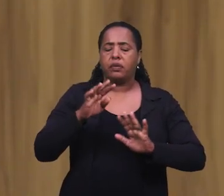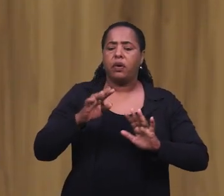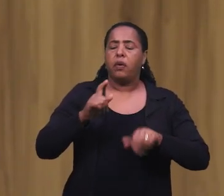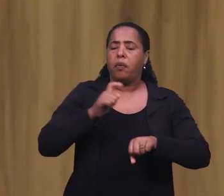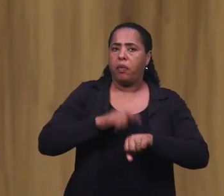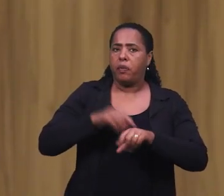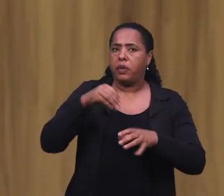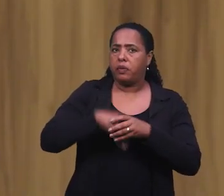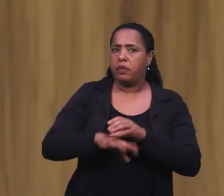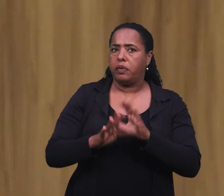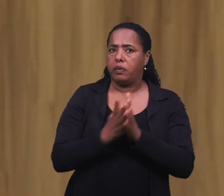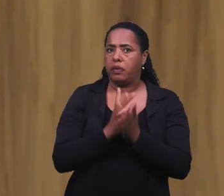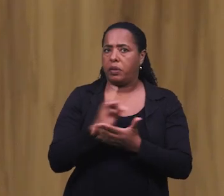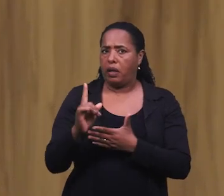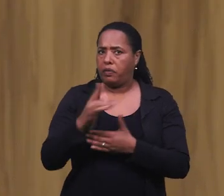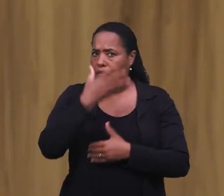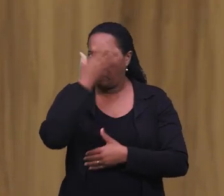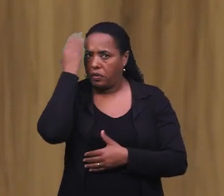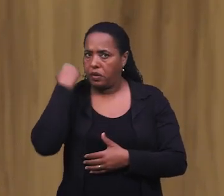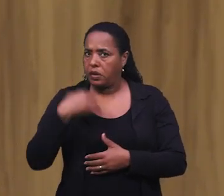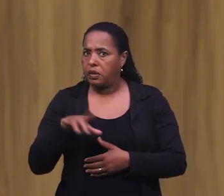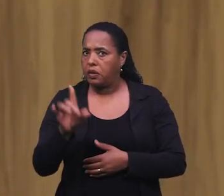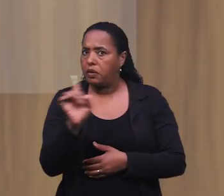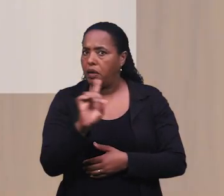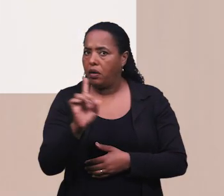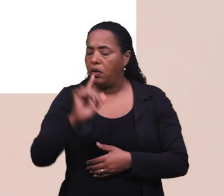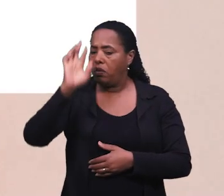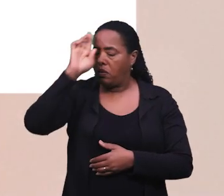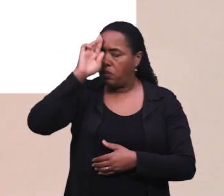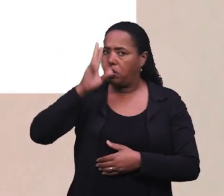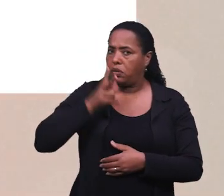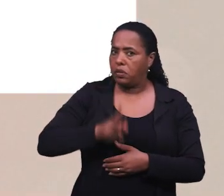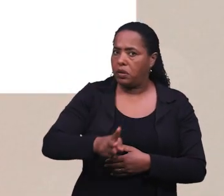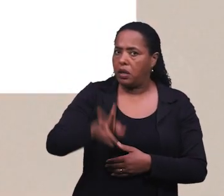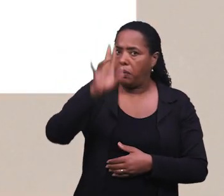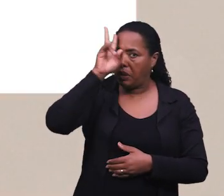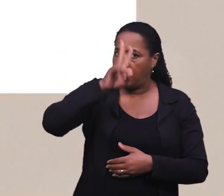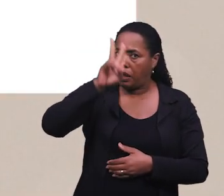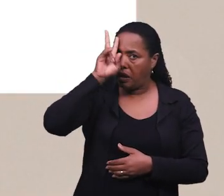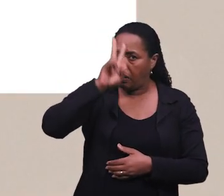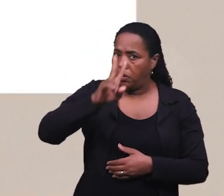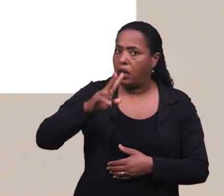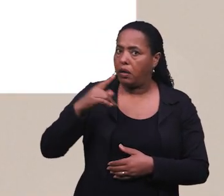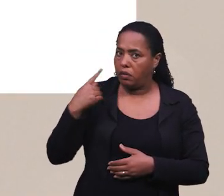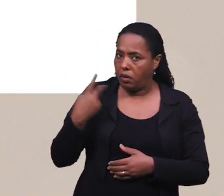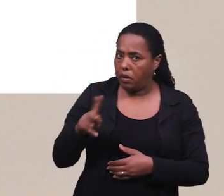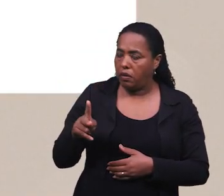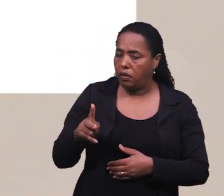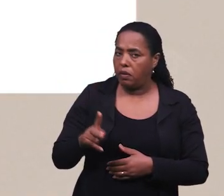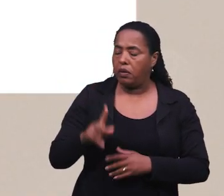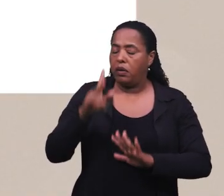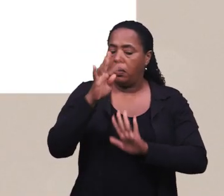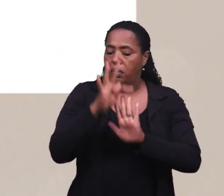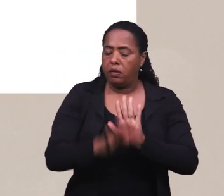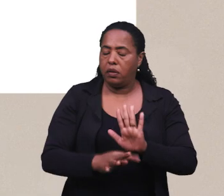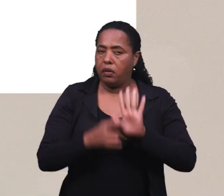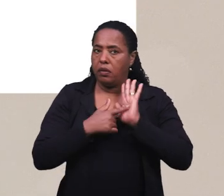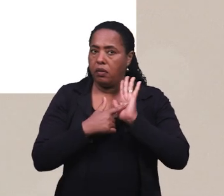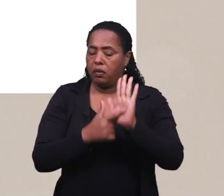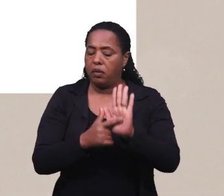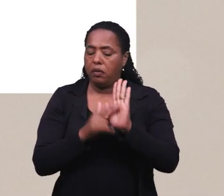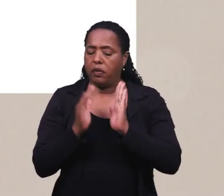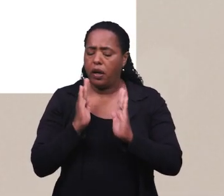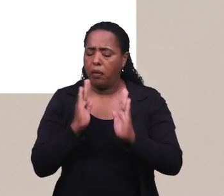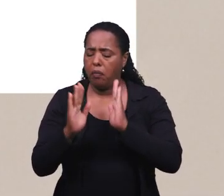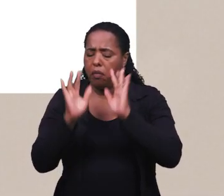Senhor cita os nossos irmãos idosos, quando diz assim, e há de ser que depois derramarei do